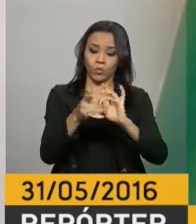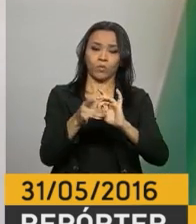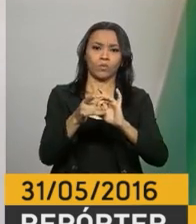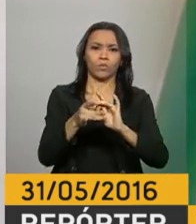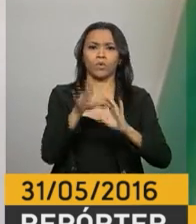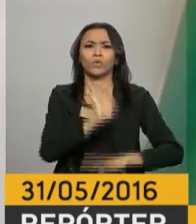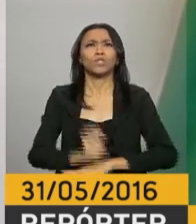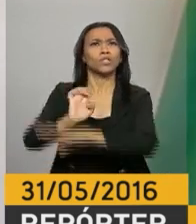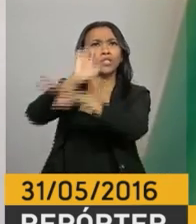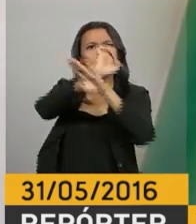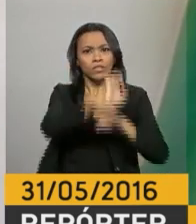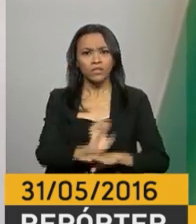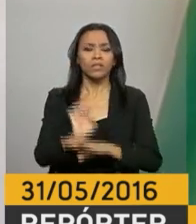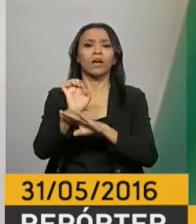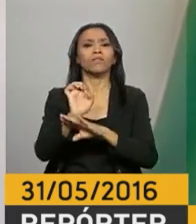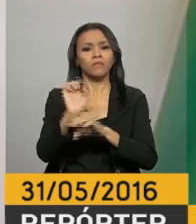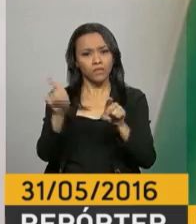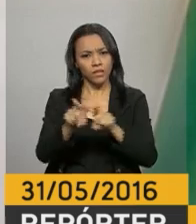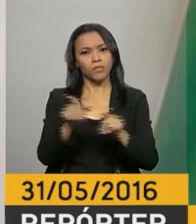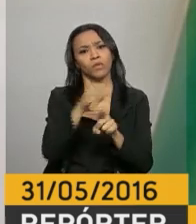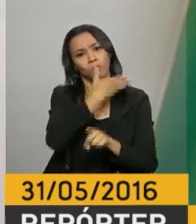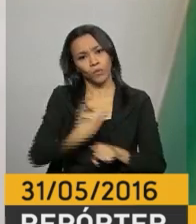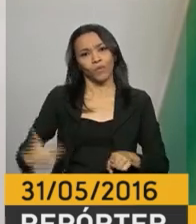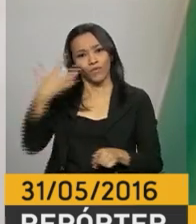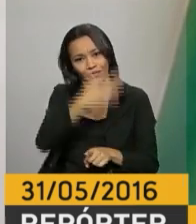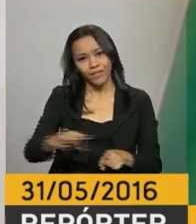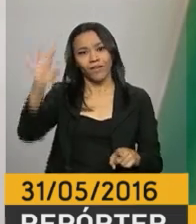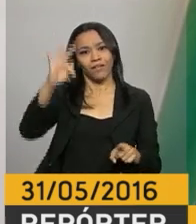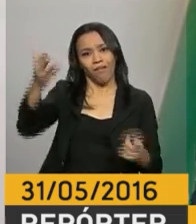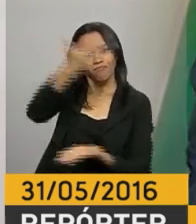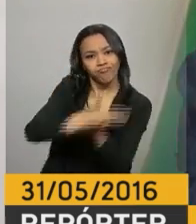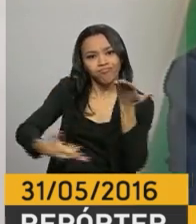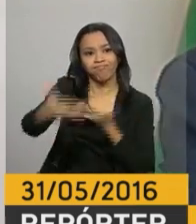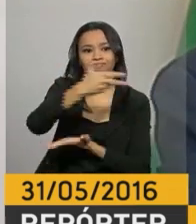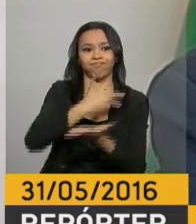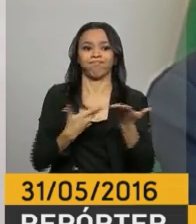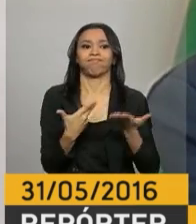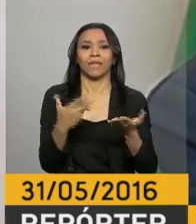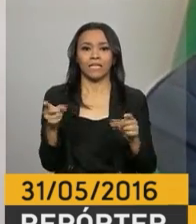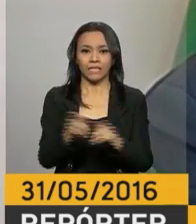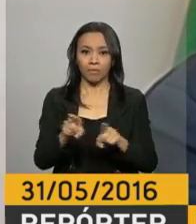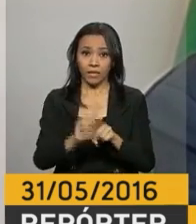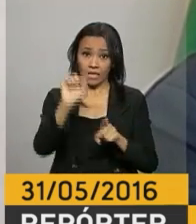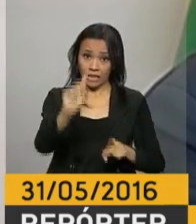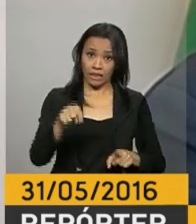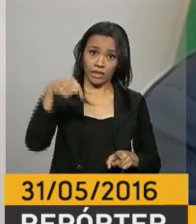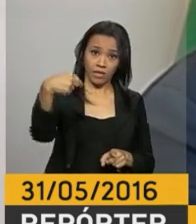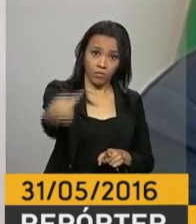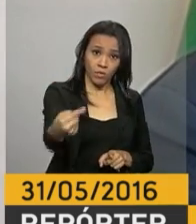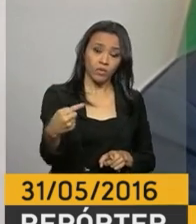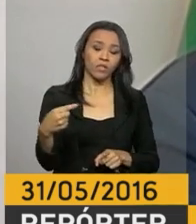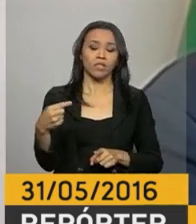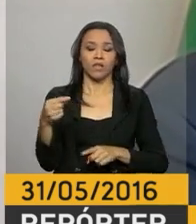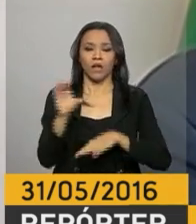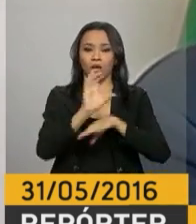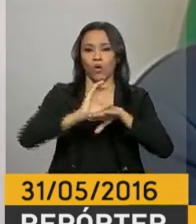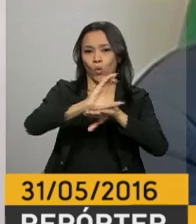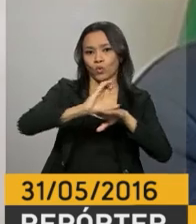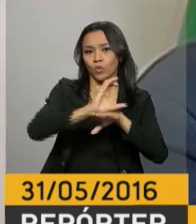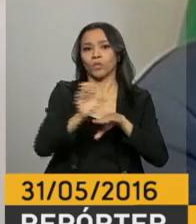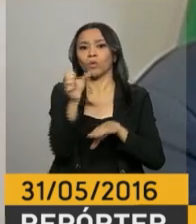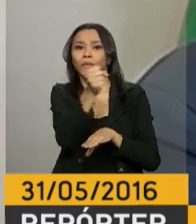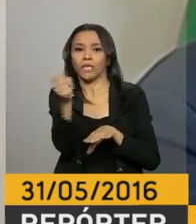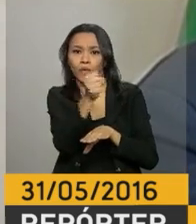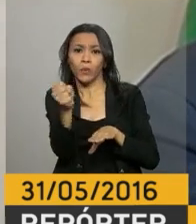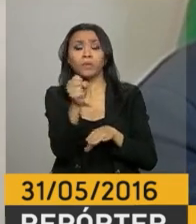com os estados brasileiros. E até depois, Alexandre, depois da Constituição de 88, até mesmo no caso